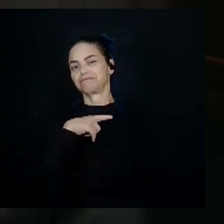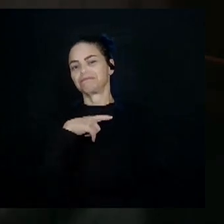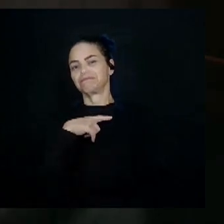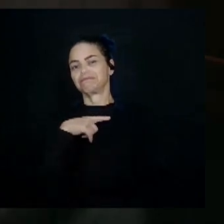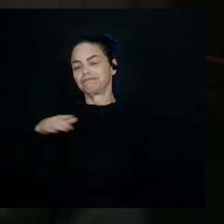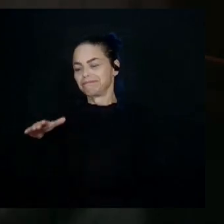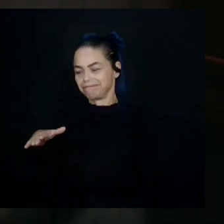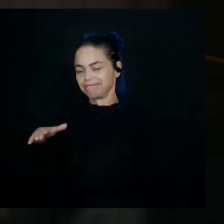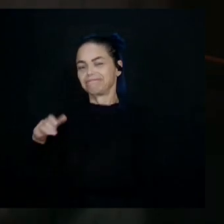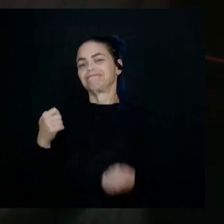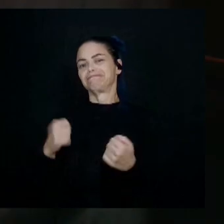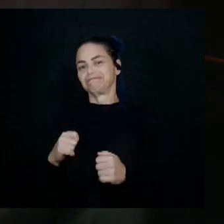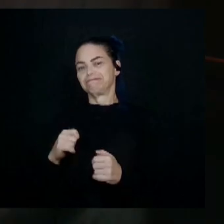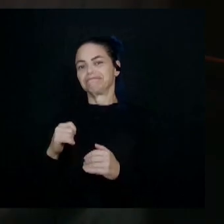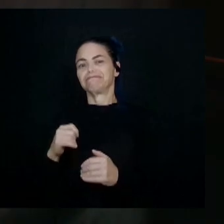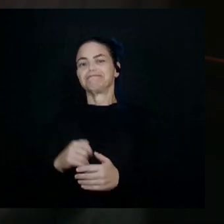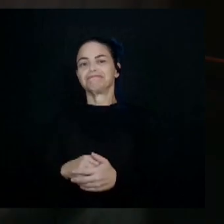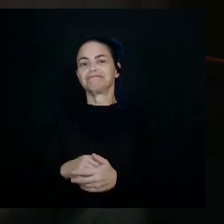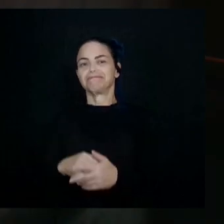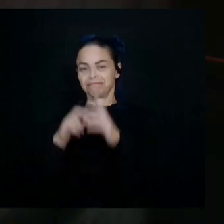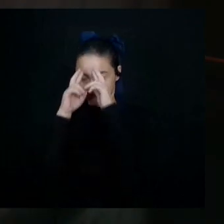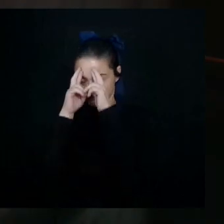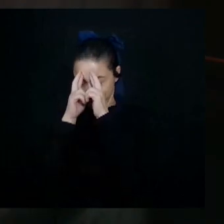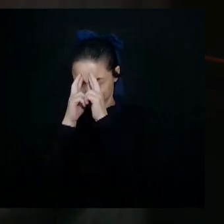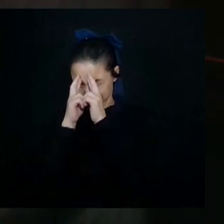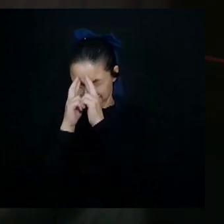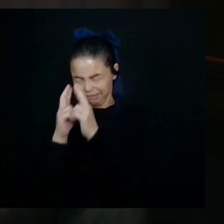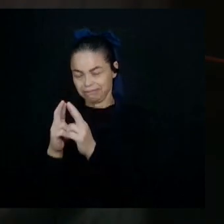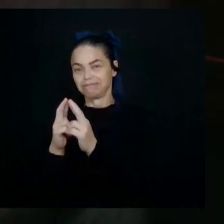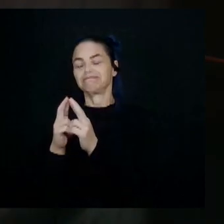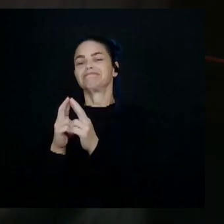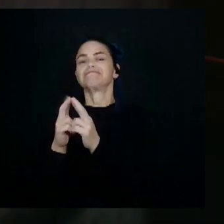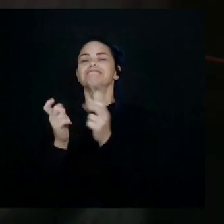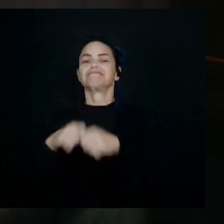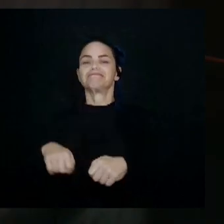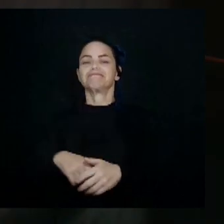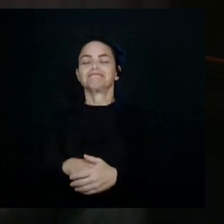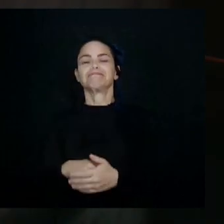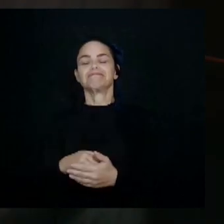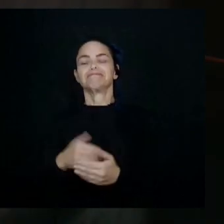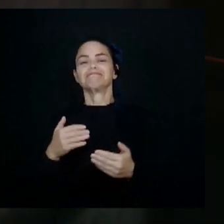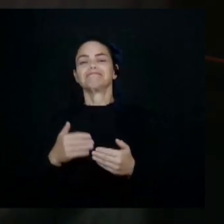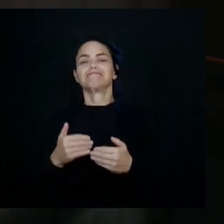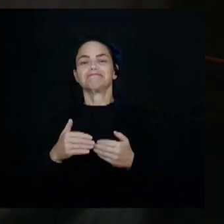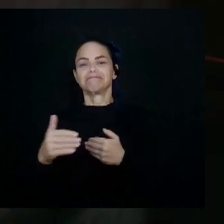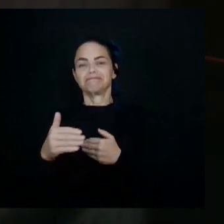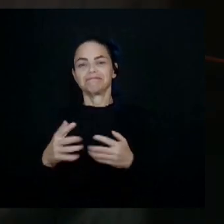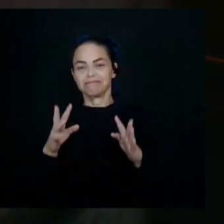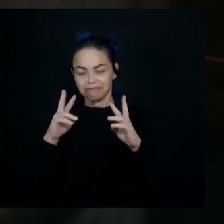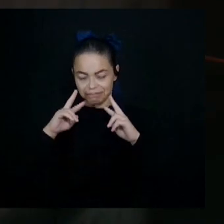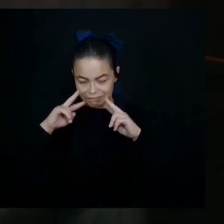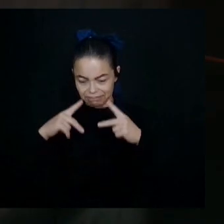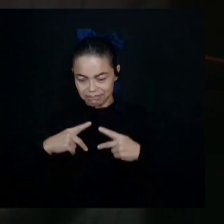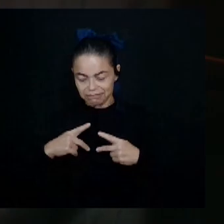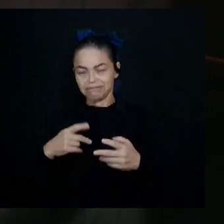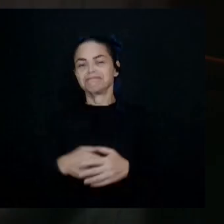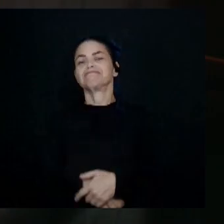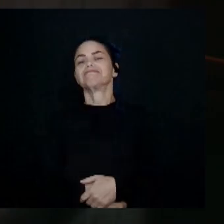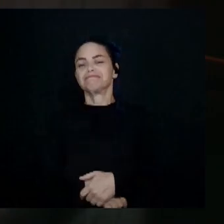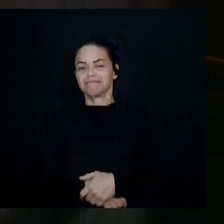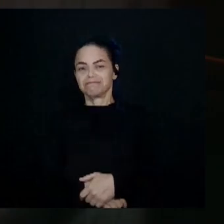que precisa ser respeitada. Então, que a gente possa, a partir desse programa, olhar com um pouquinho mais